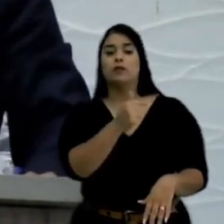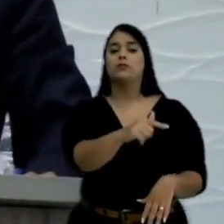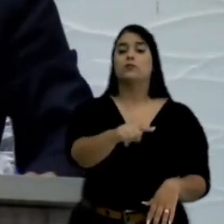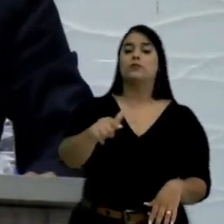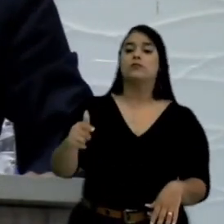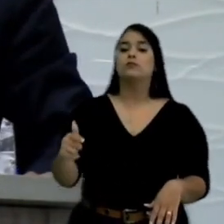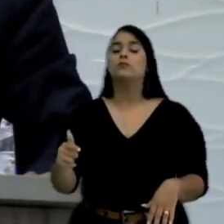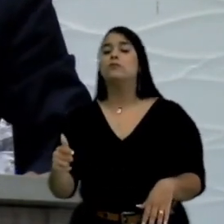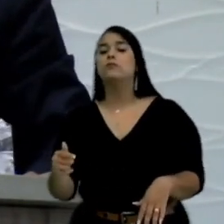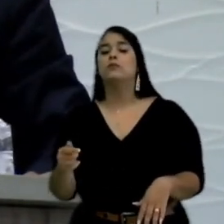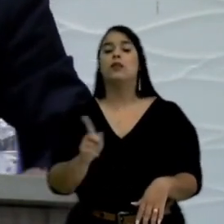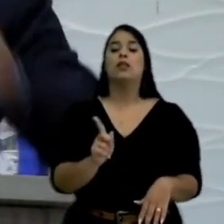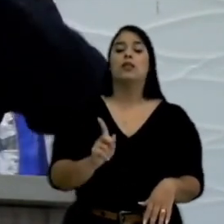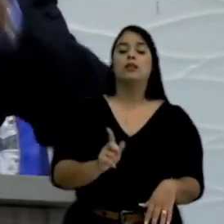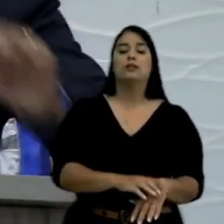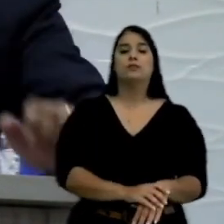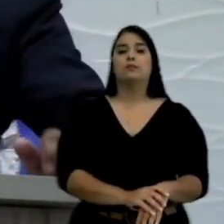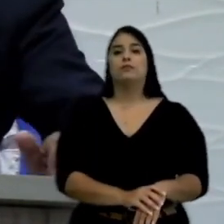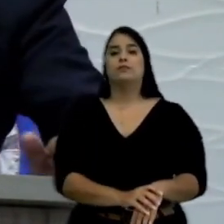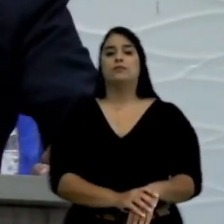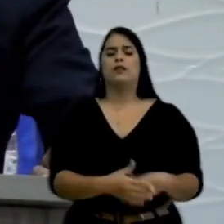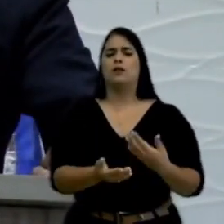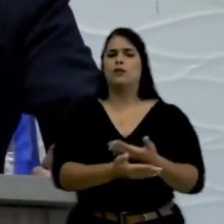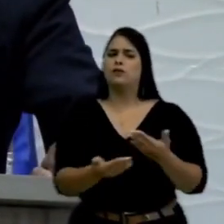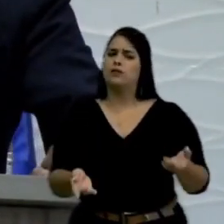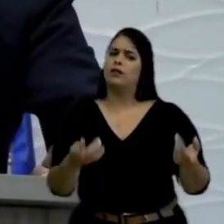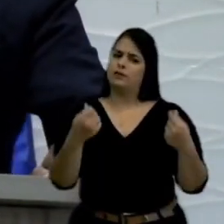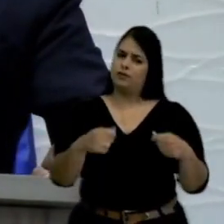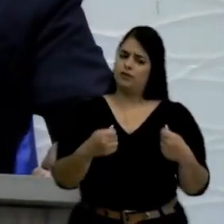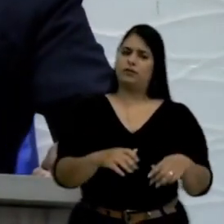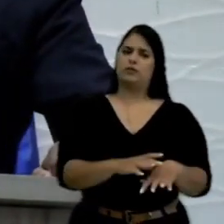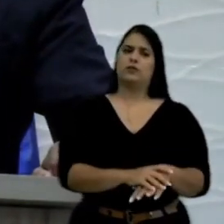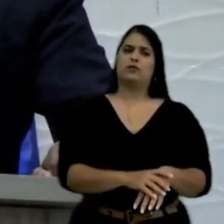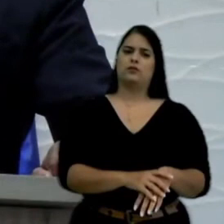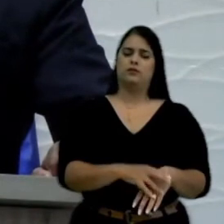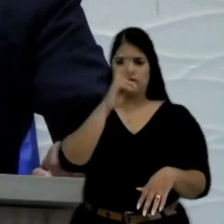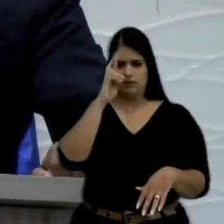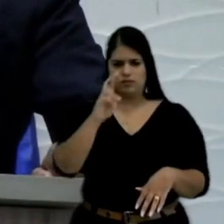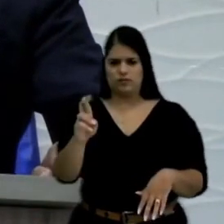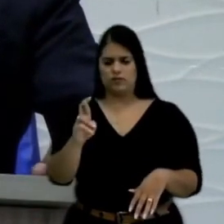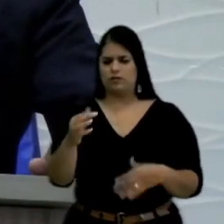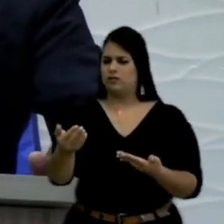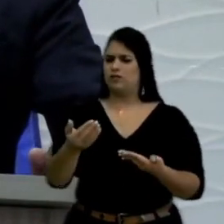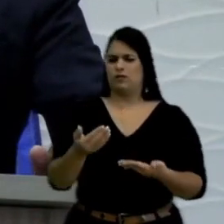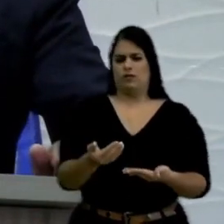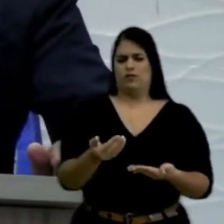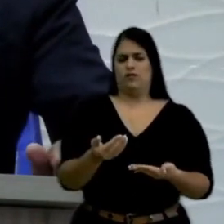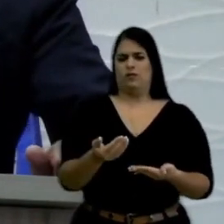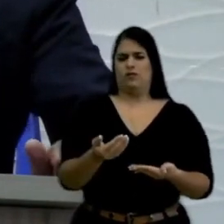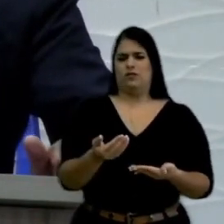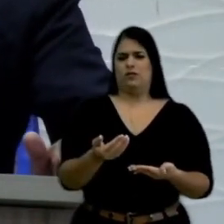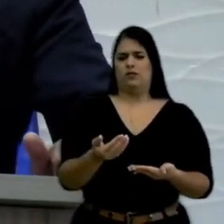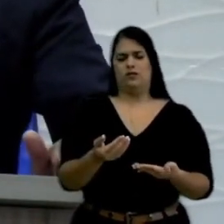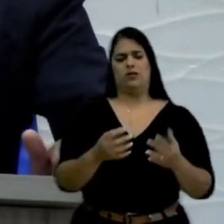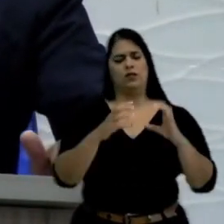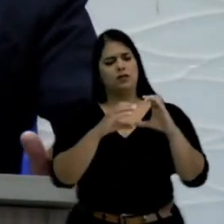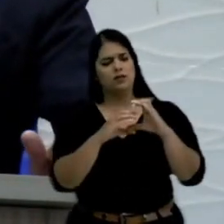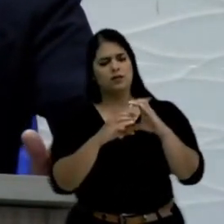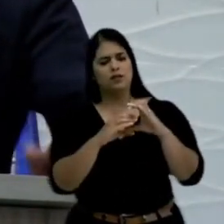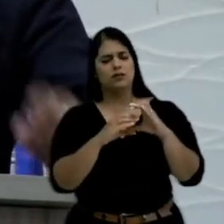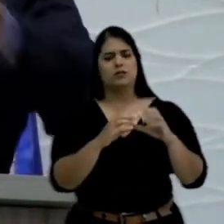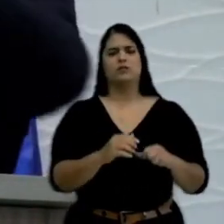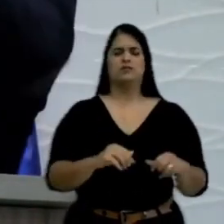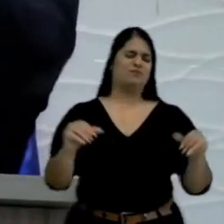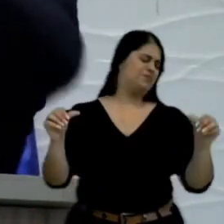lá, era para vocês terem me levado, presidente, e o senhor não me convidou. Quem mais bate na Compesa sou eu, que ela não